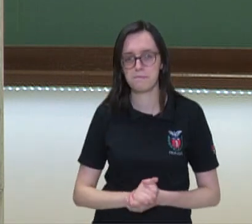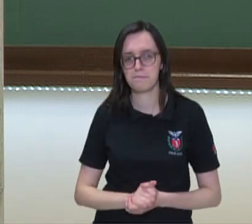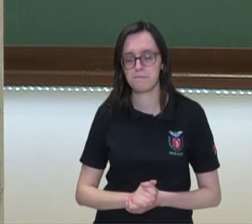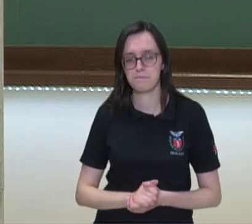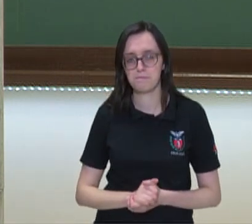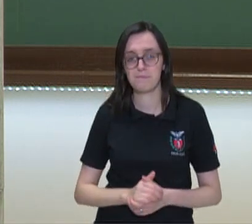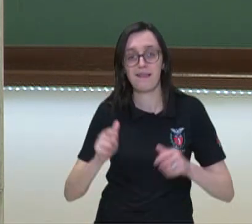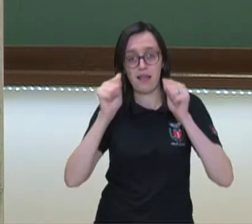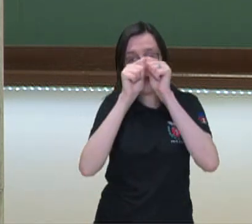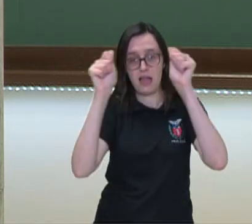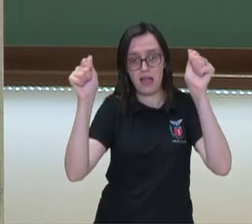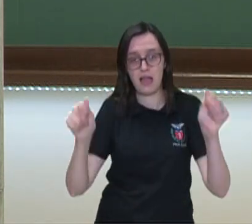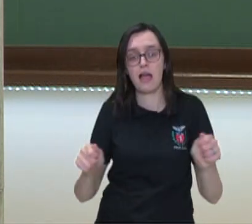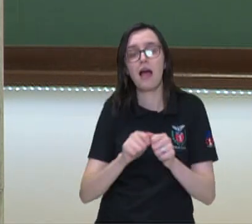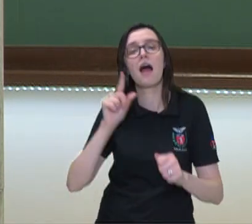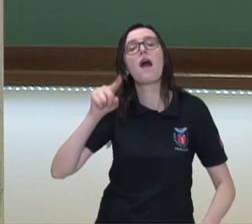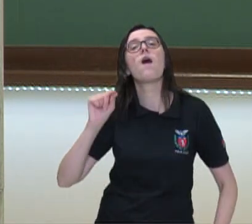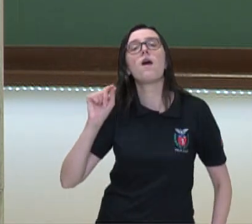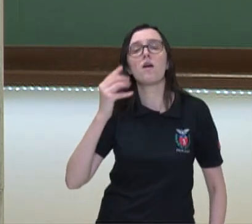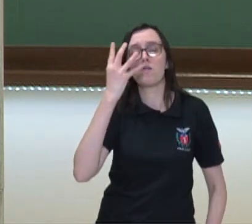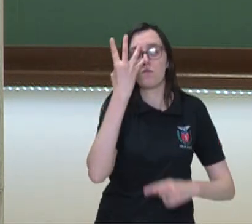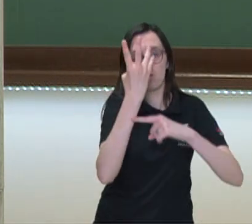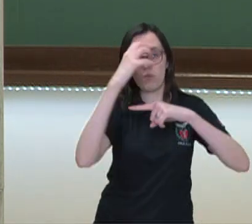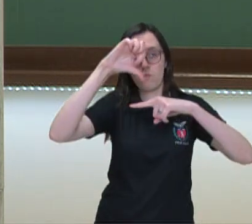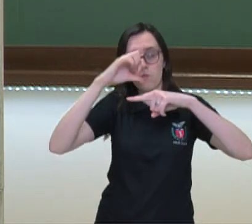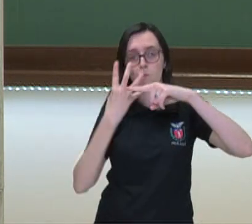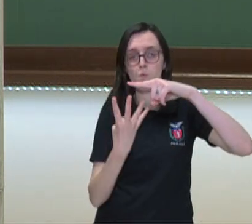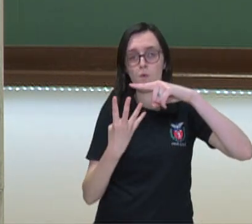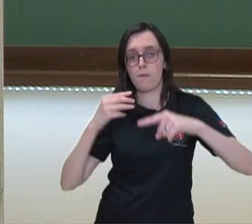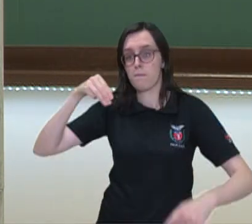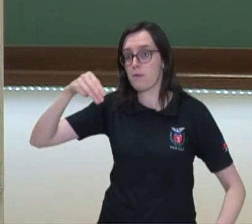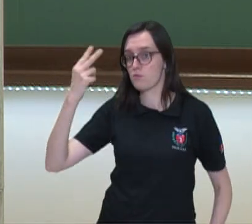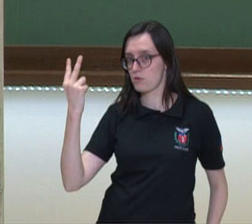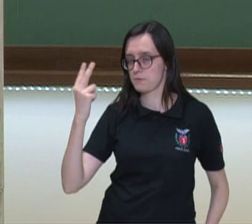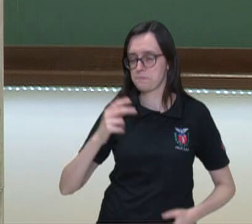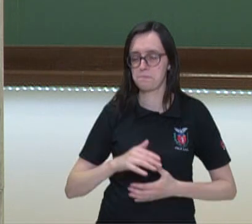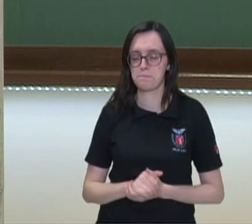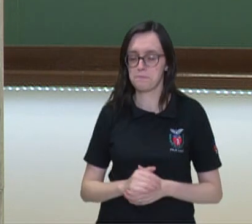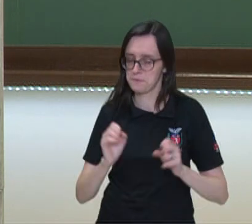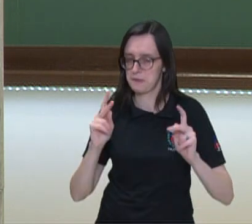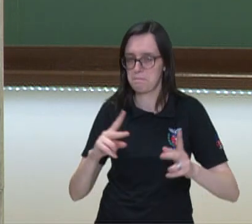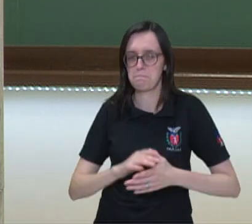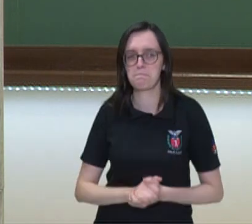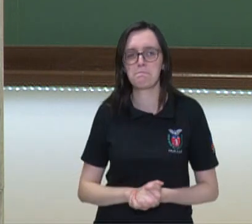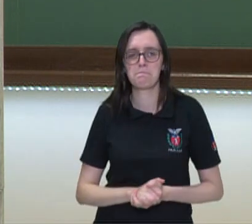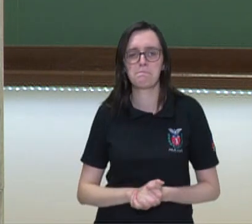dessa sala é o quê? 49 quartos de metro quadrado. Tá bom?